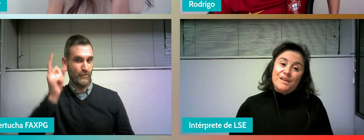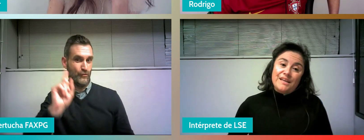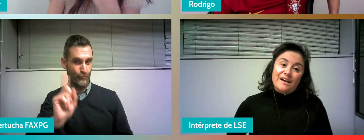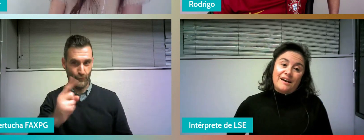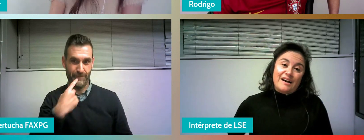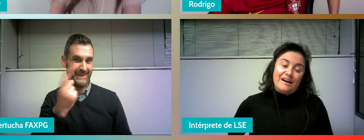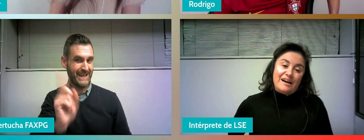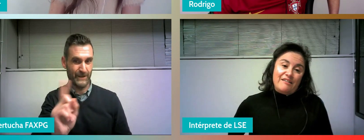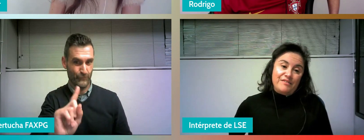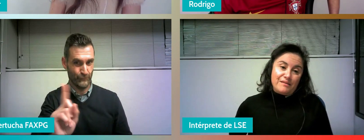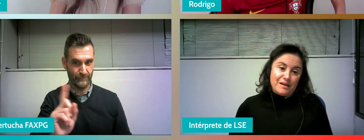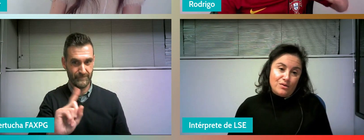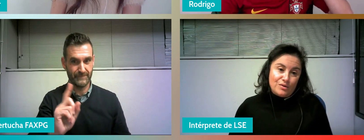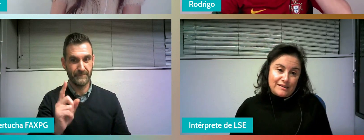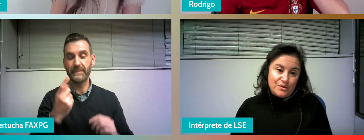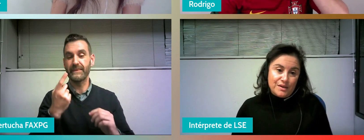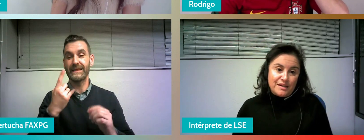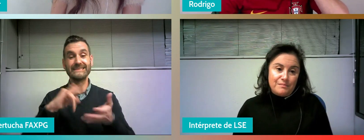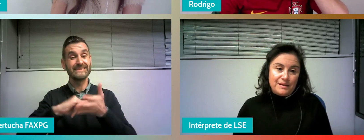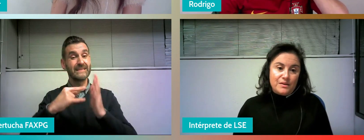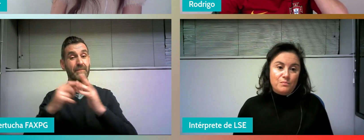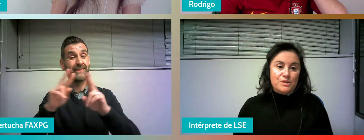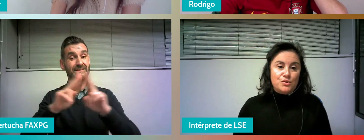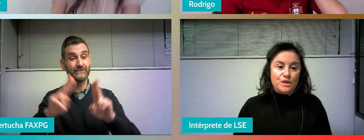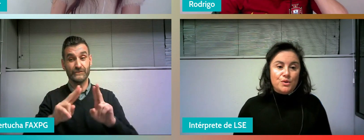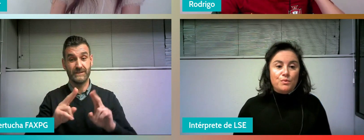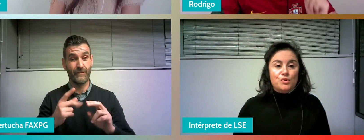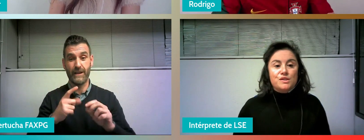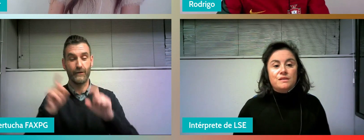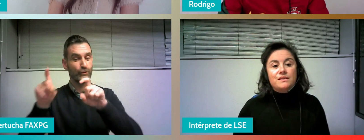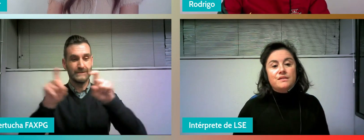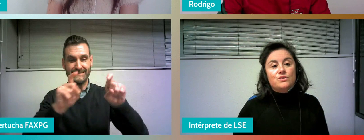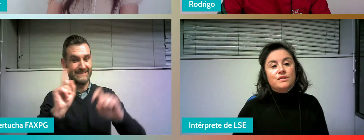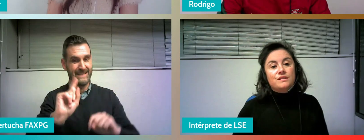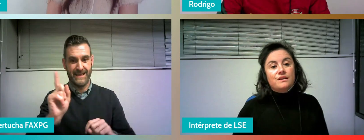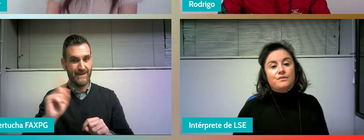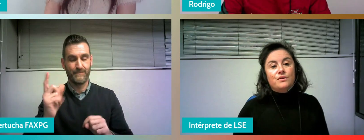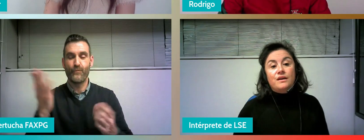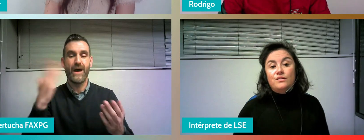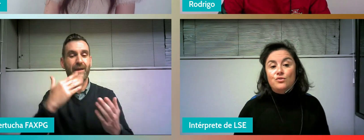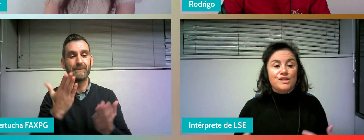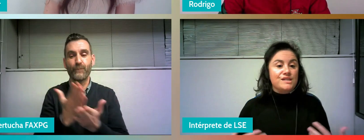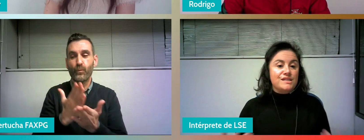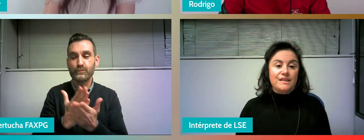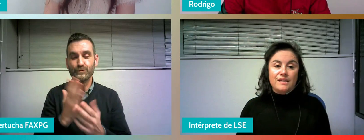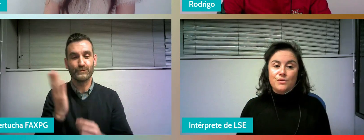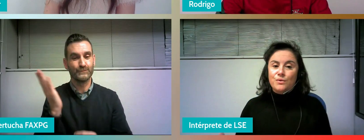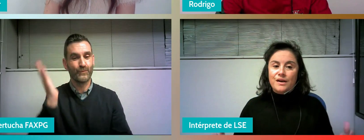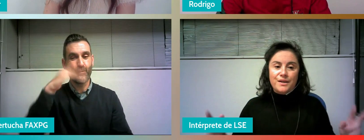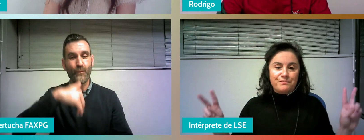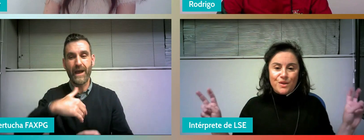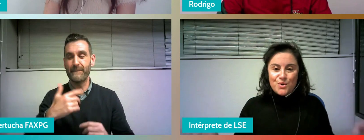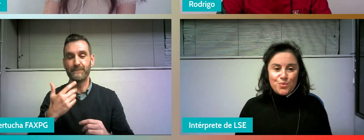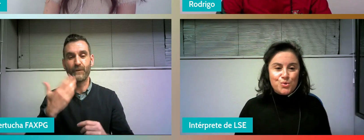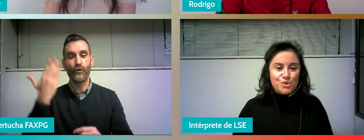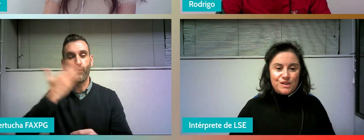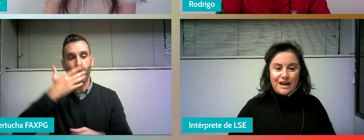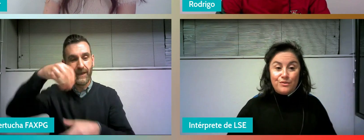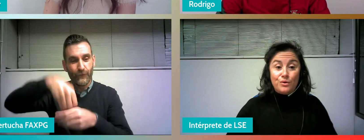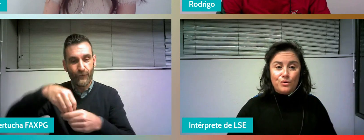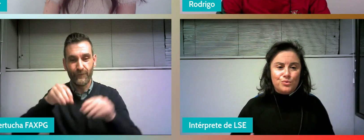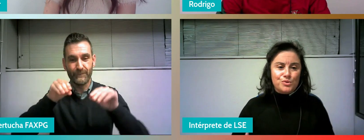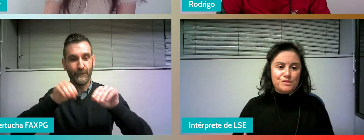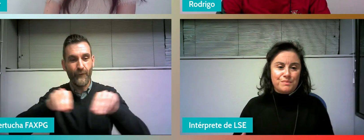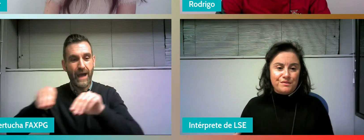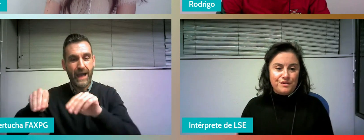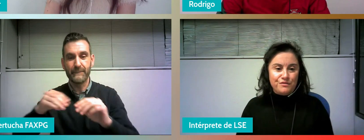Non podería afirmarlo categóricamente, eu penso que non, porque o sistema de sinas internacional non se ensina, non hai cursos ad